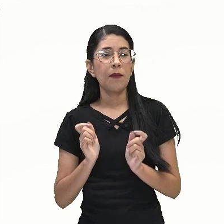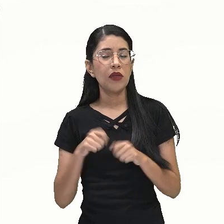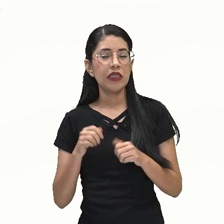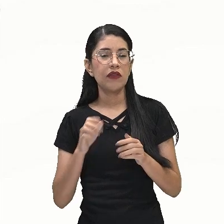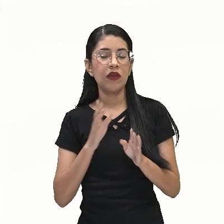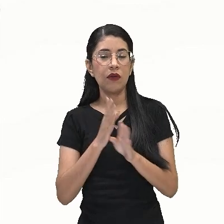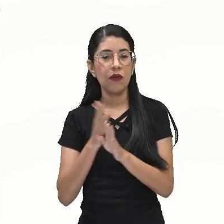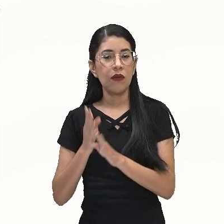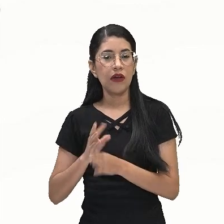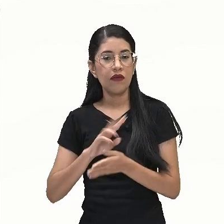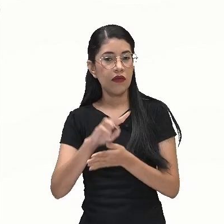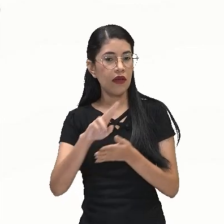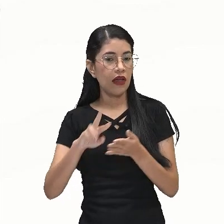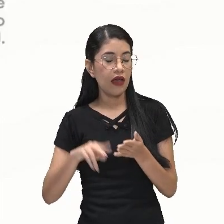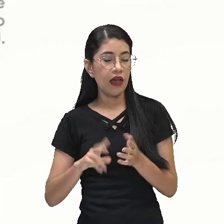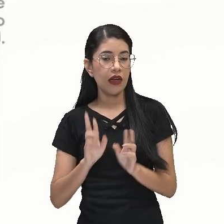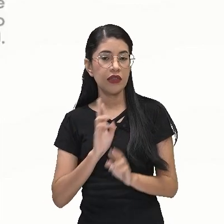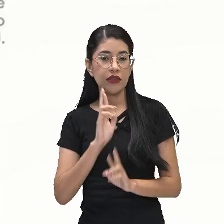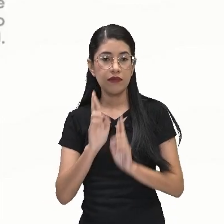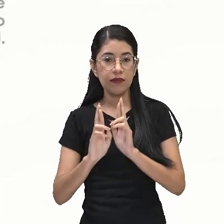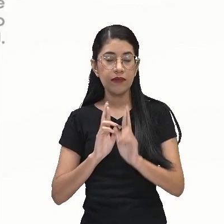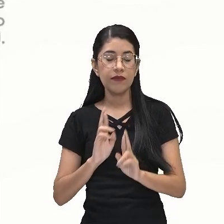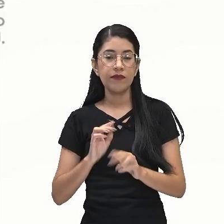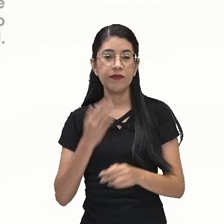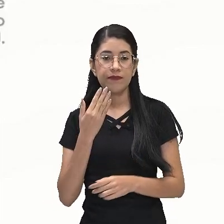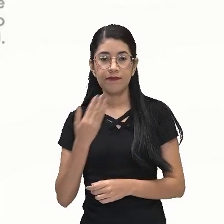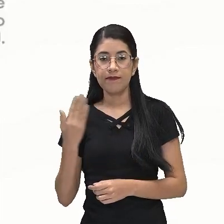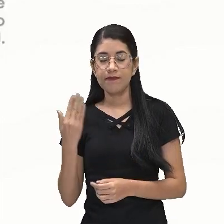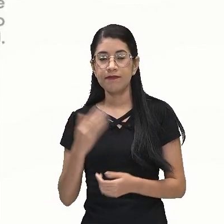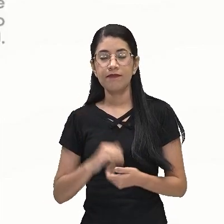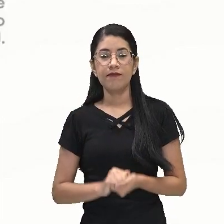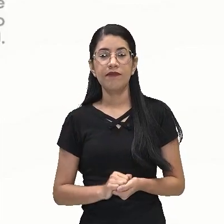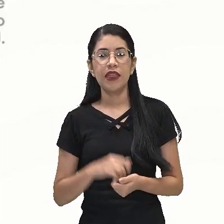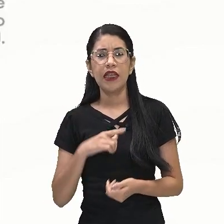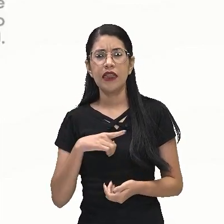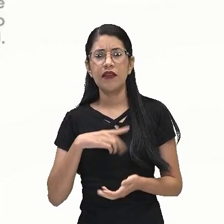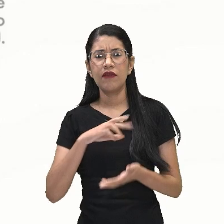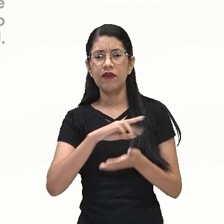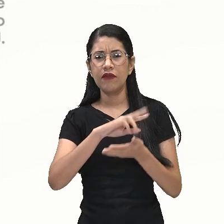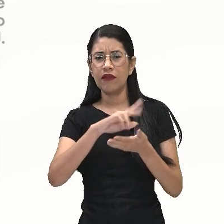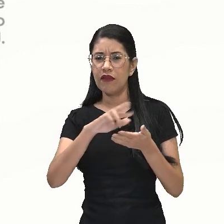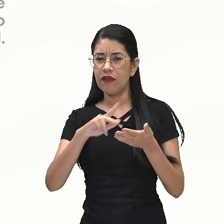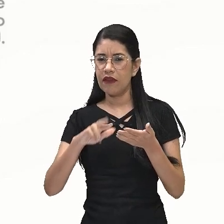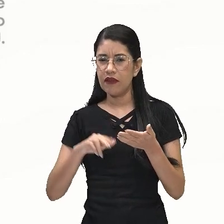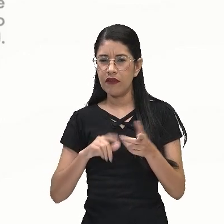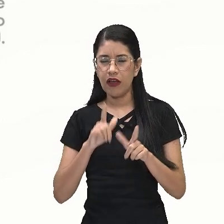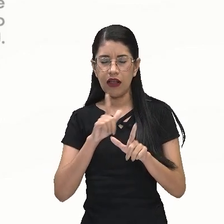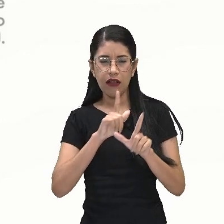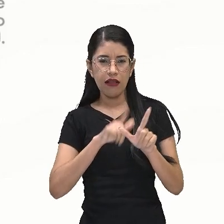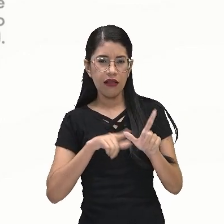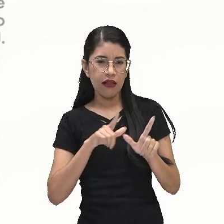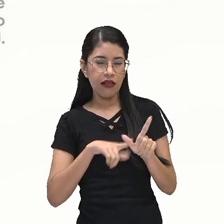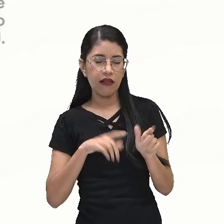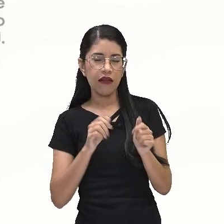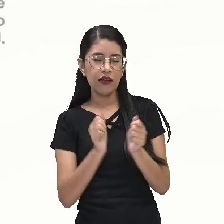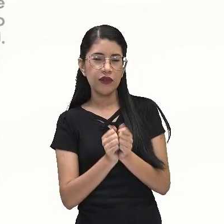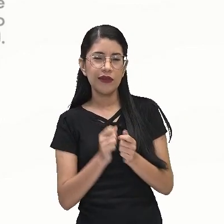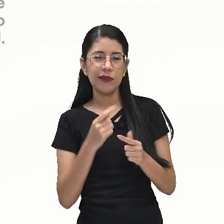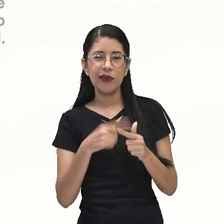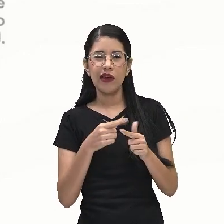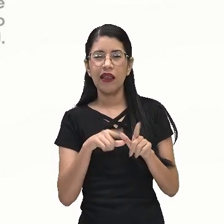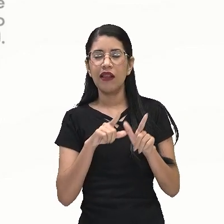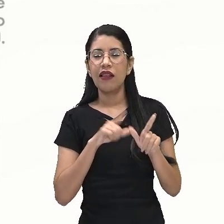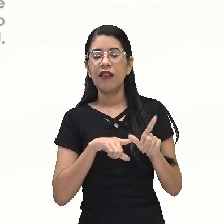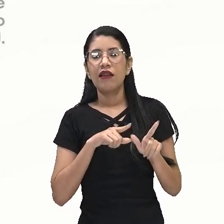solução, tá? Então, olha como vai ficar minha solução. Cheia de letras. Por que cheia de letras? Porque eu